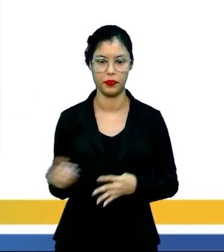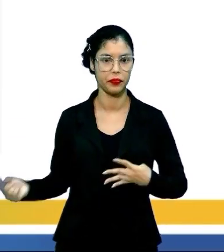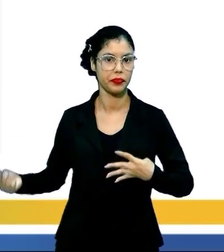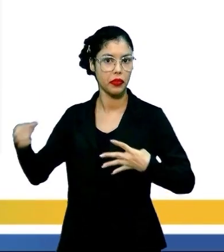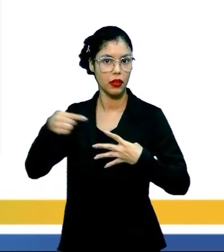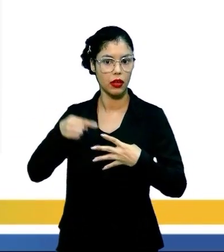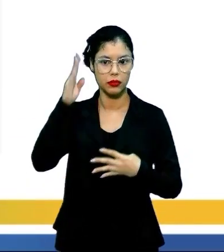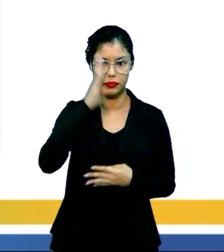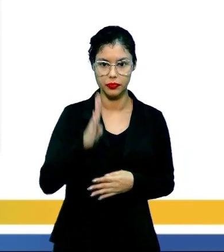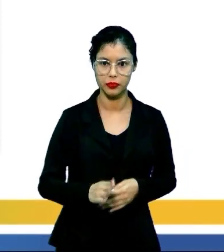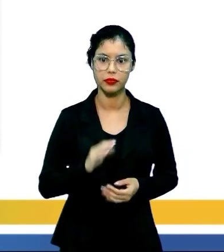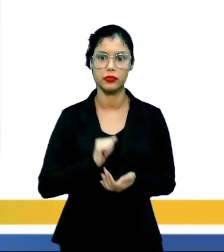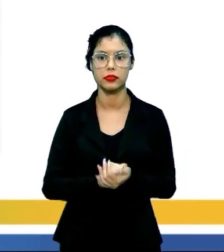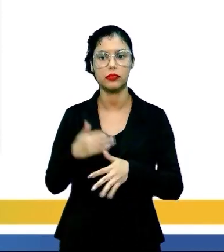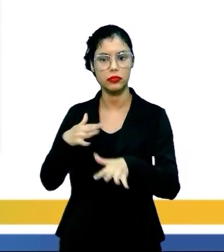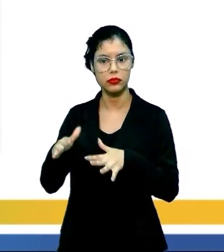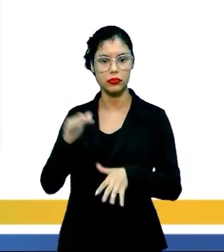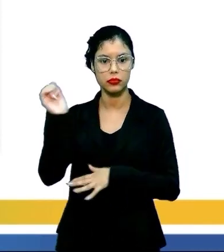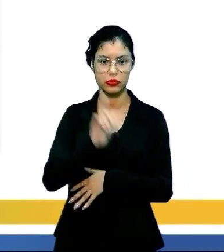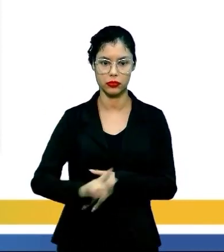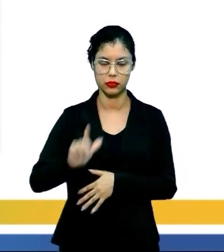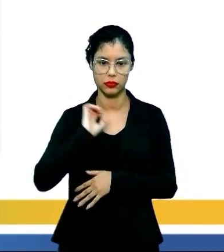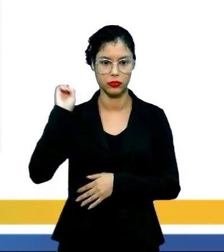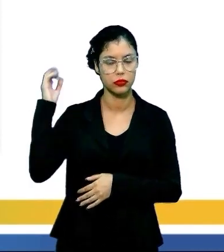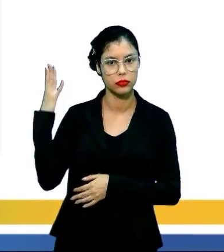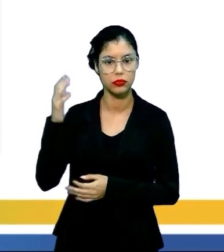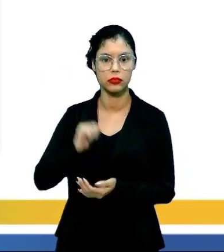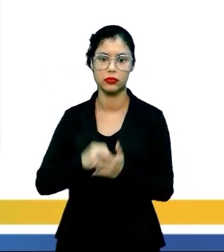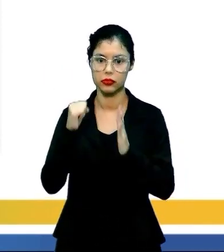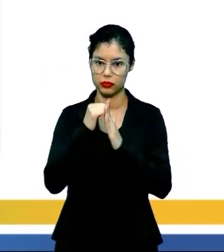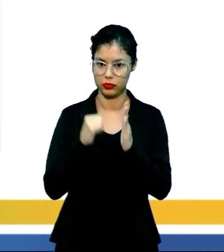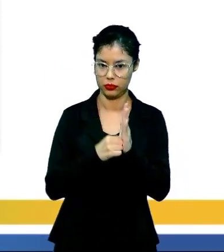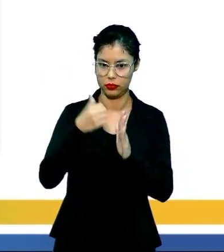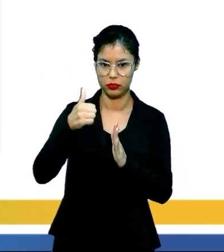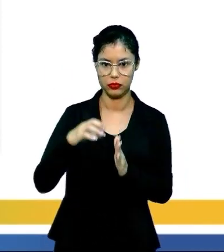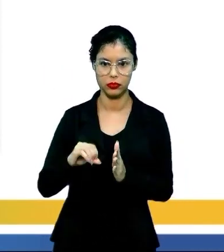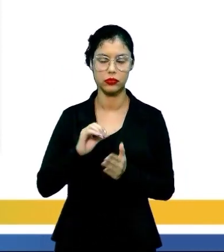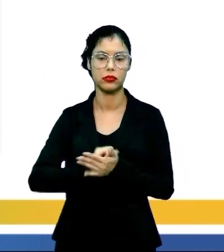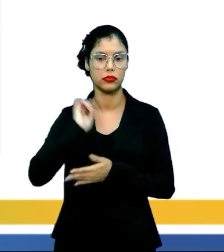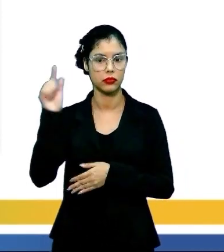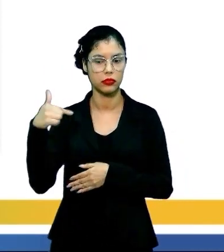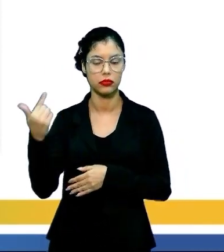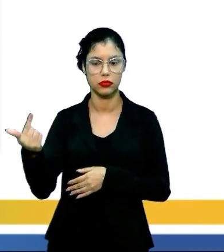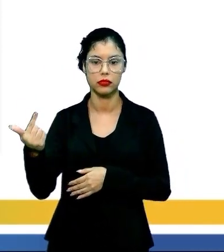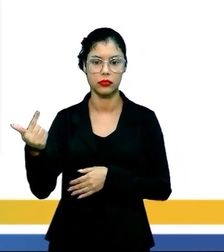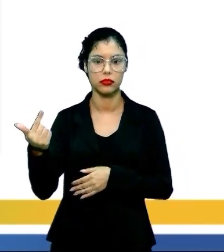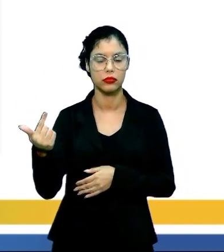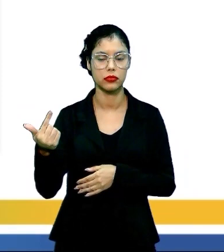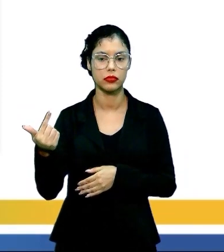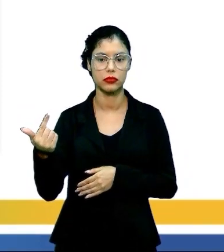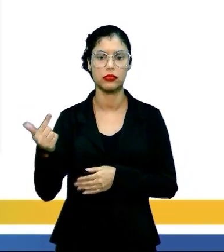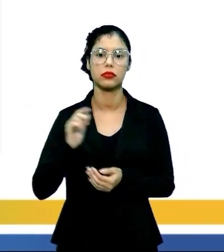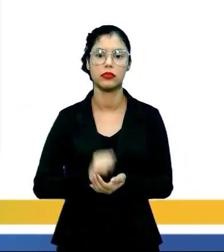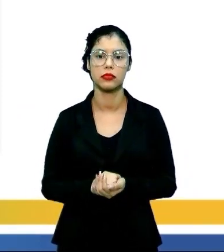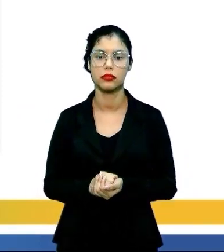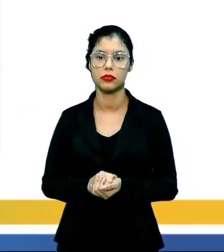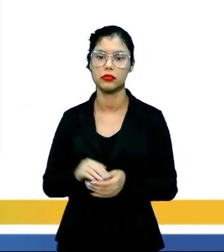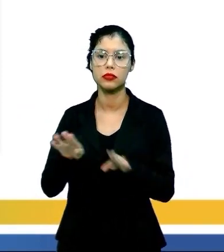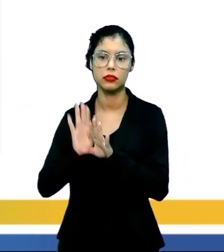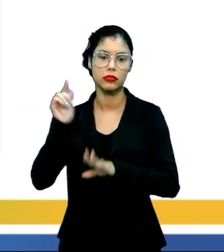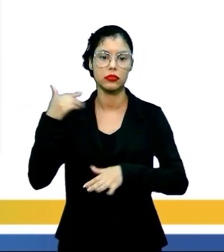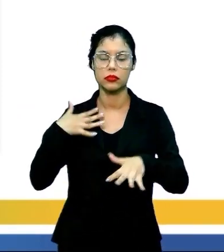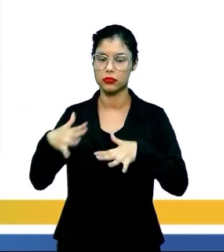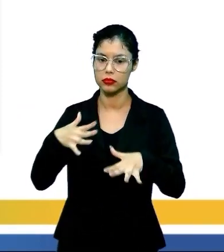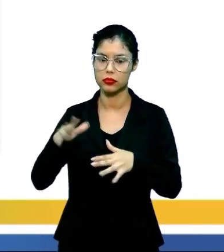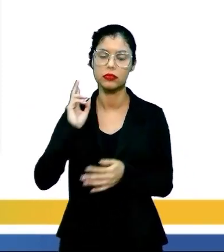O simbolismo no Brasil foi um movimento literário que ocorreu no século XIX e se opôs a